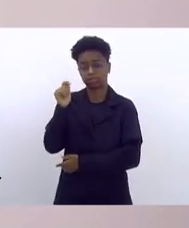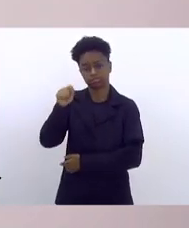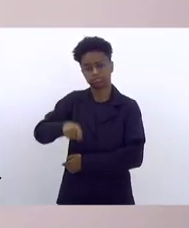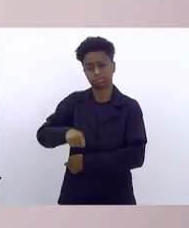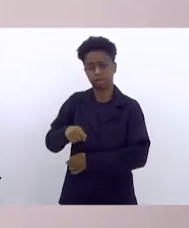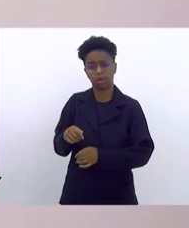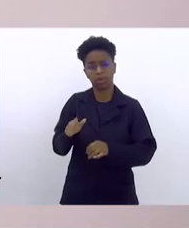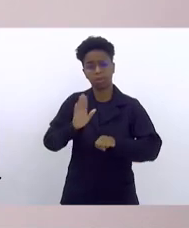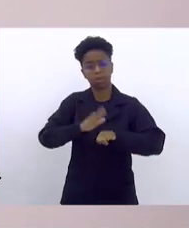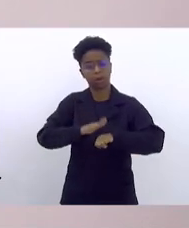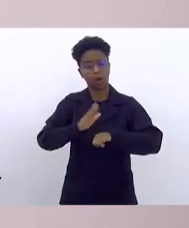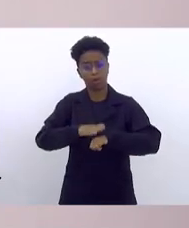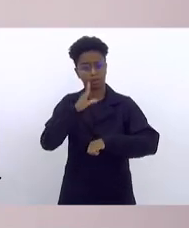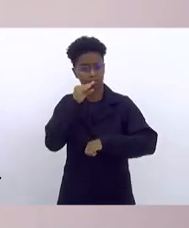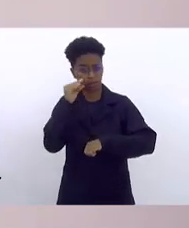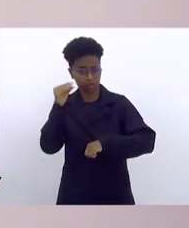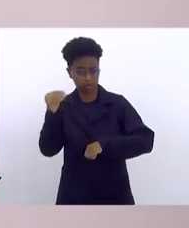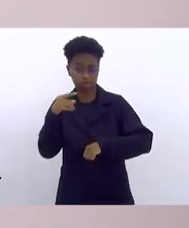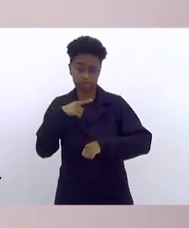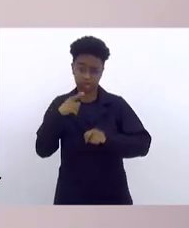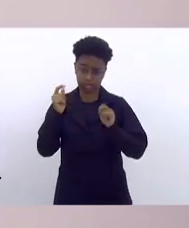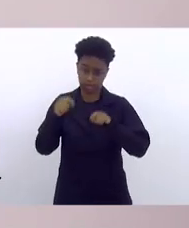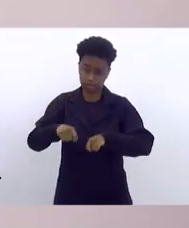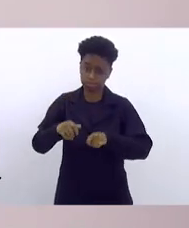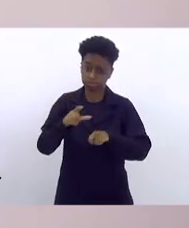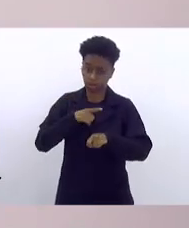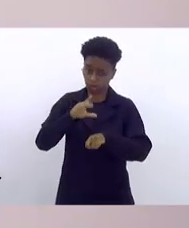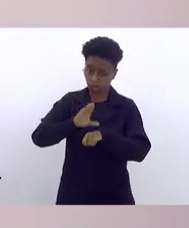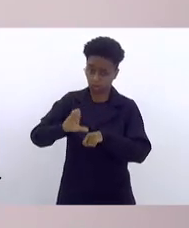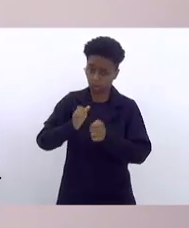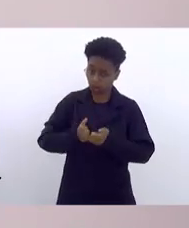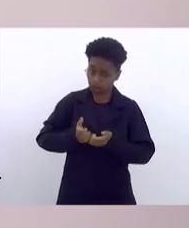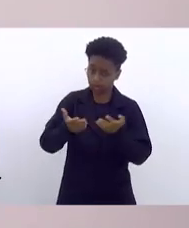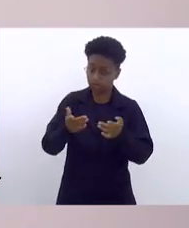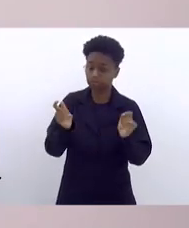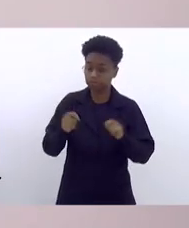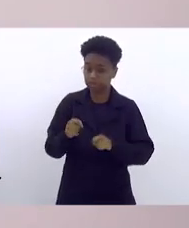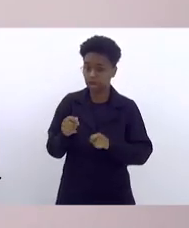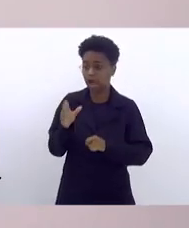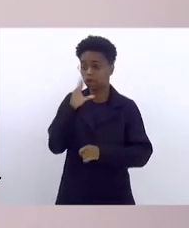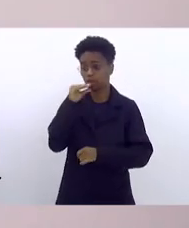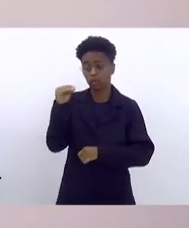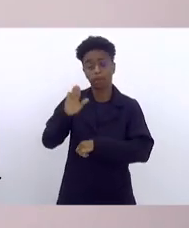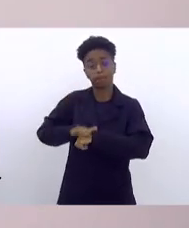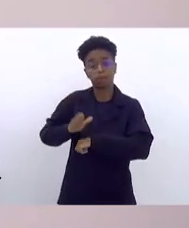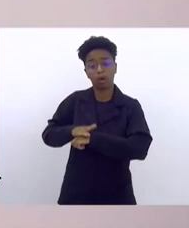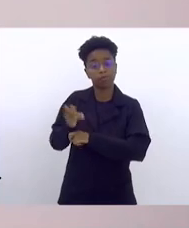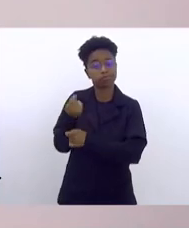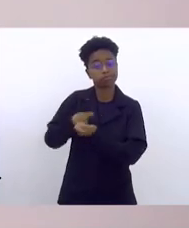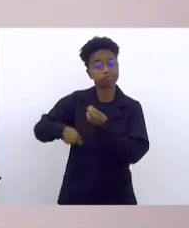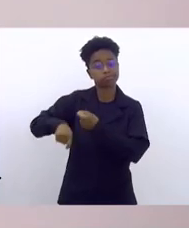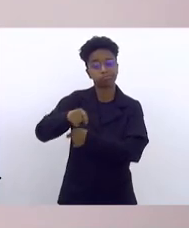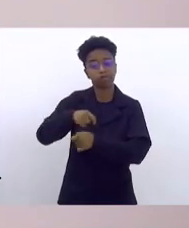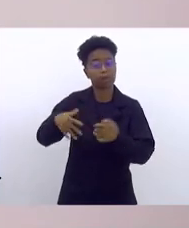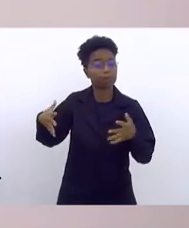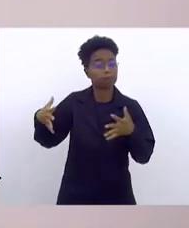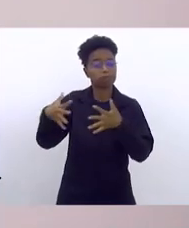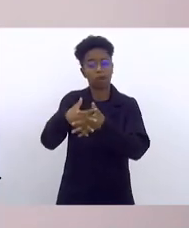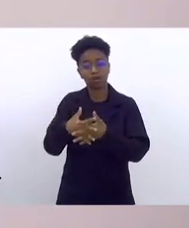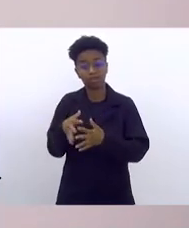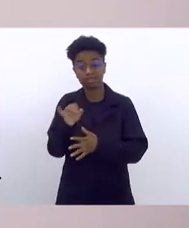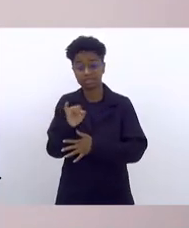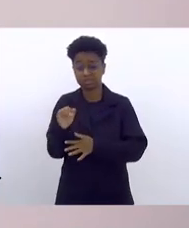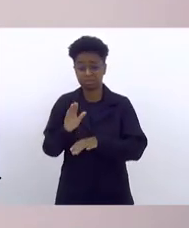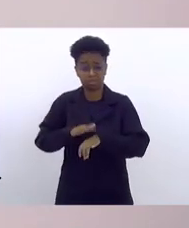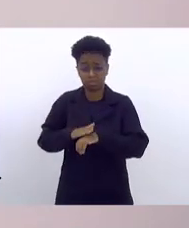possam também a partir de uma capacitação mediar pequenos conflitos havidos entre